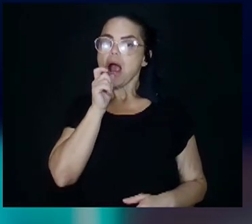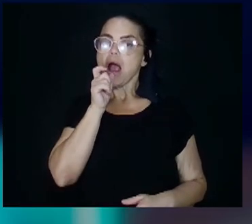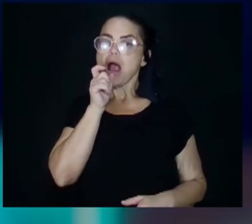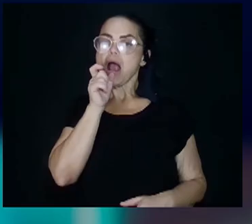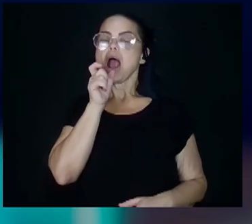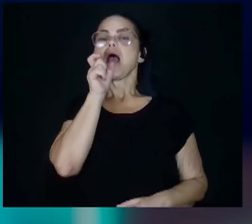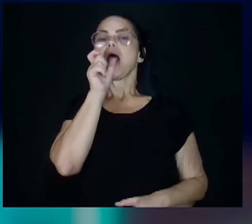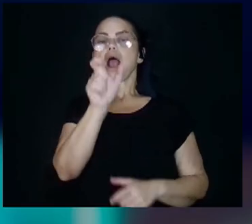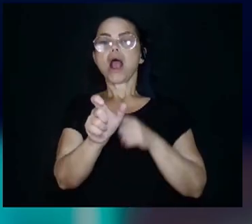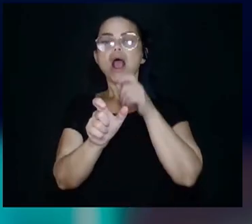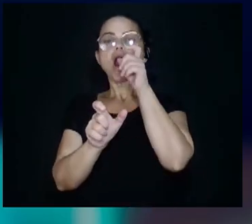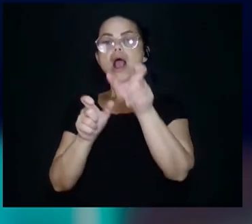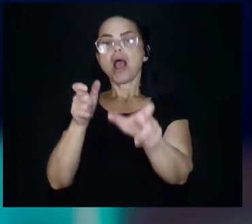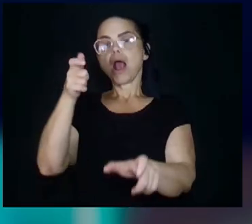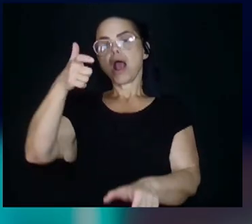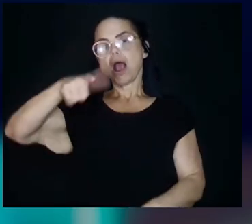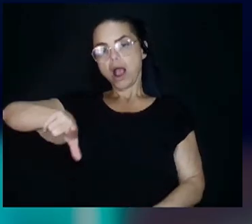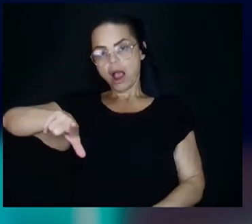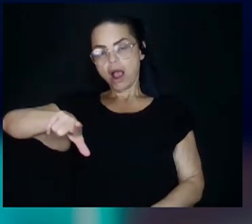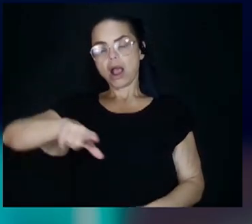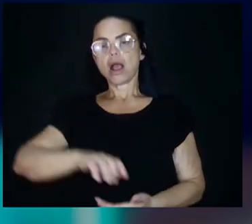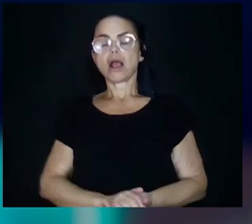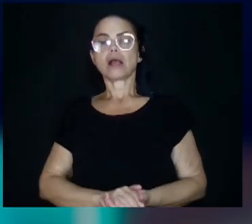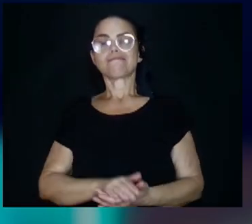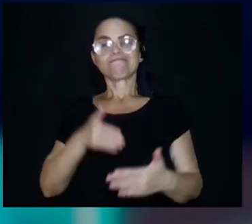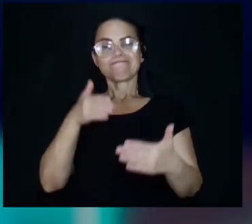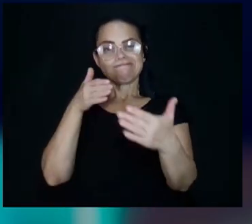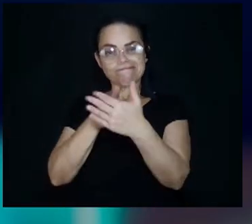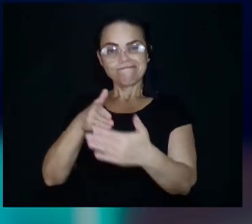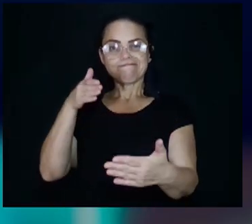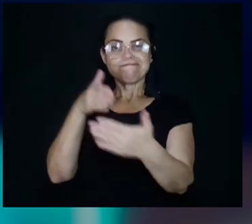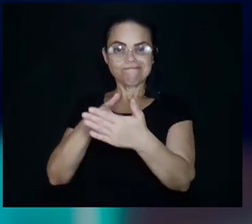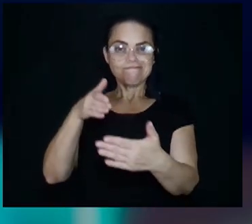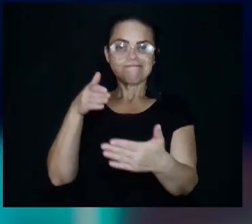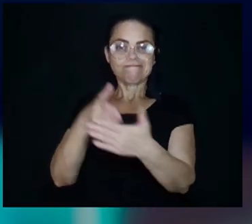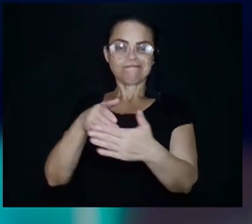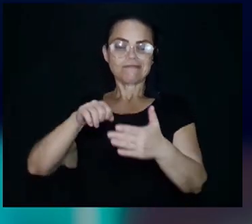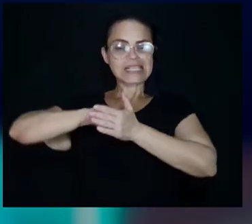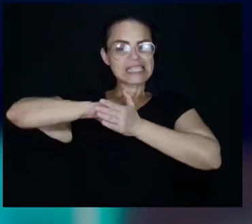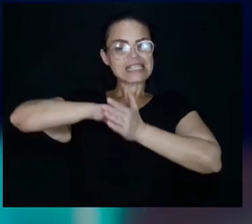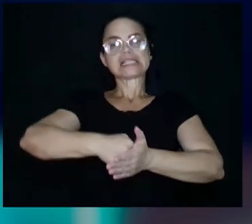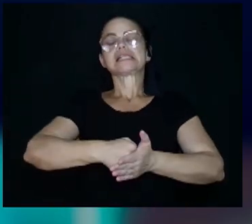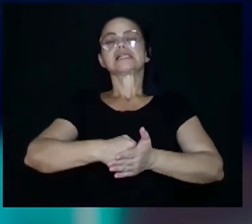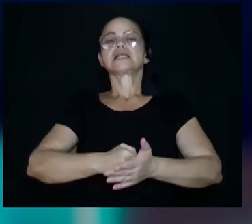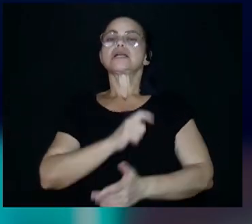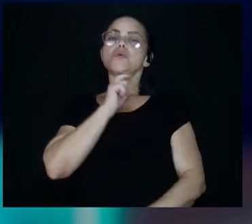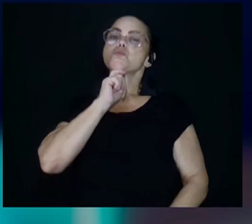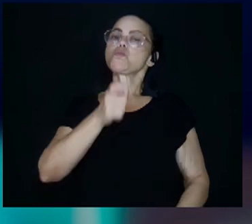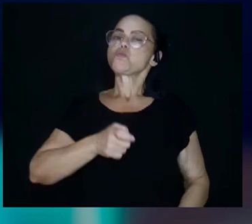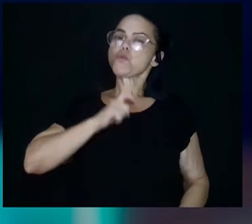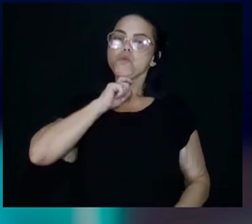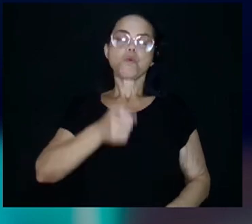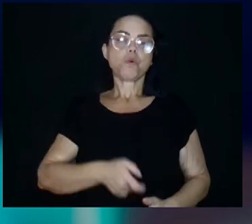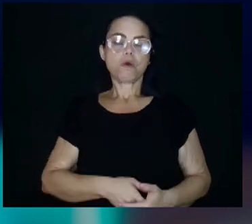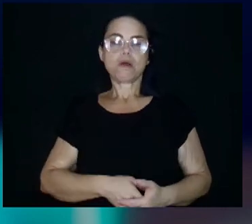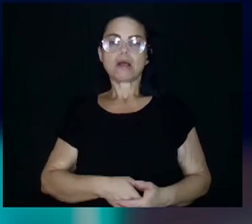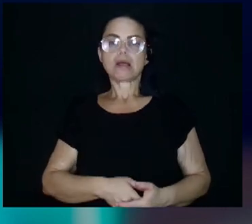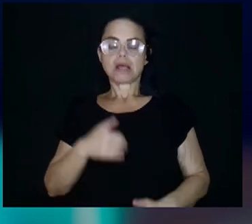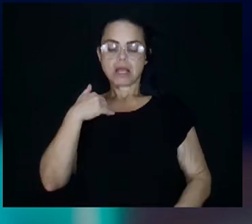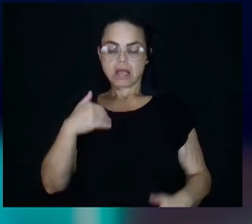criança que apresenta bloqueios, não consegue falar a palavra, tem tensão no seu corpo,